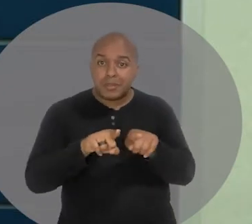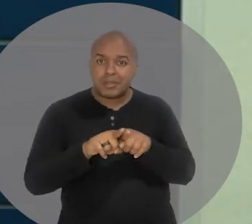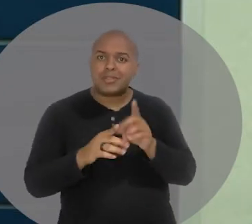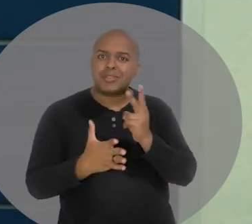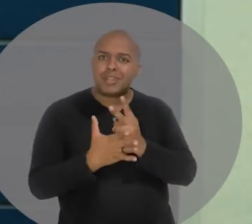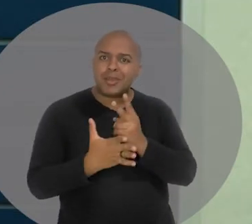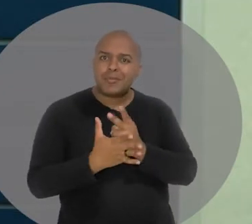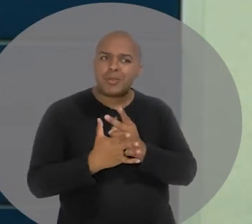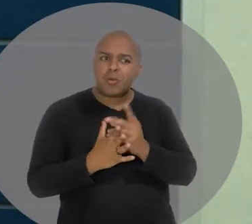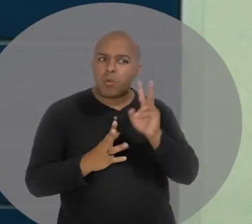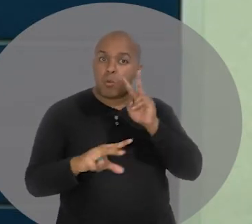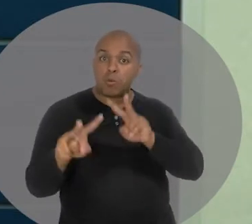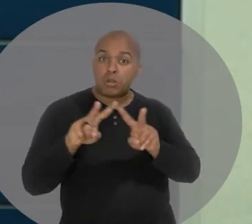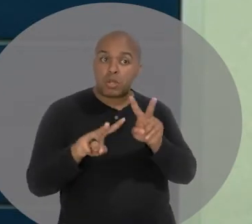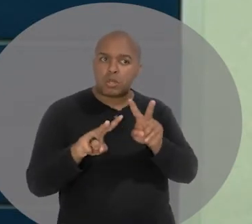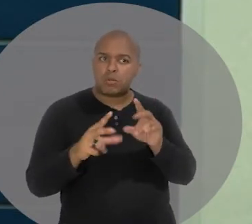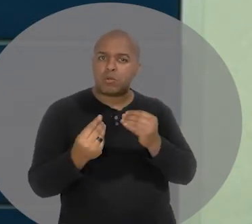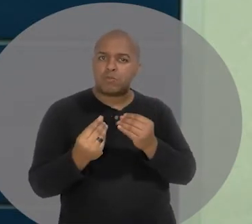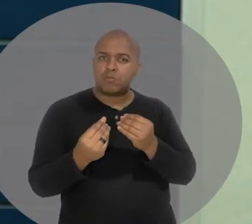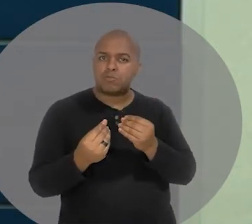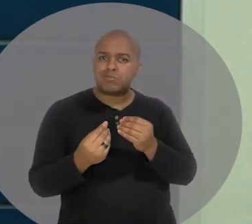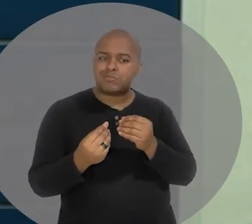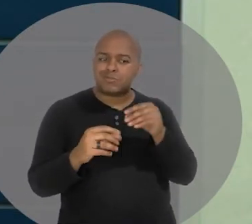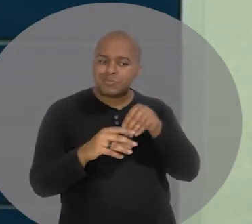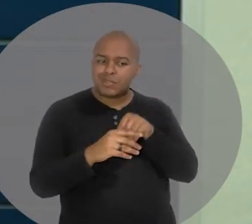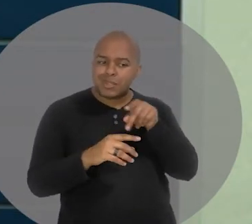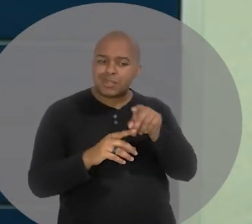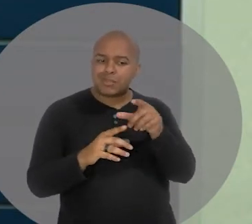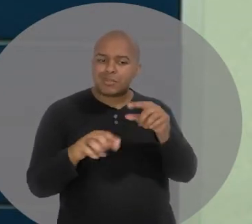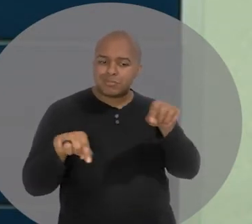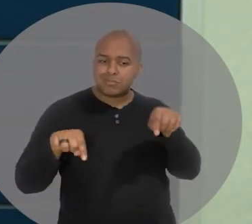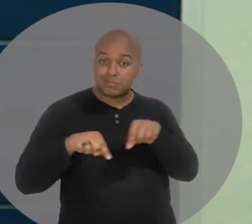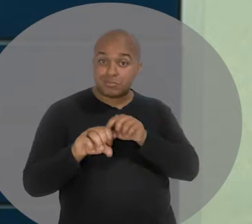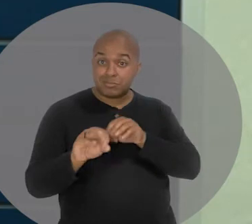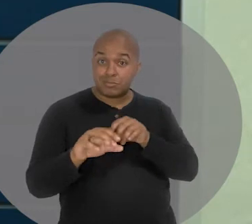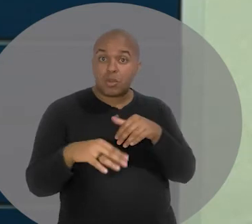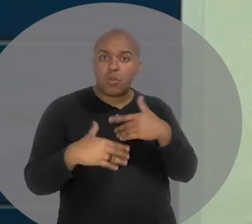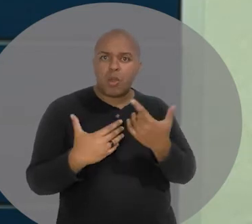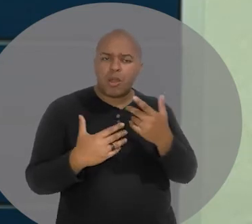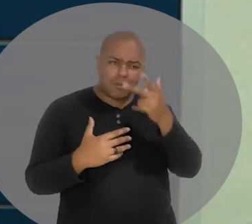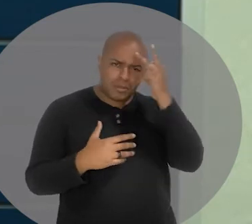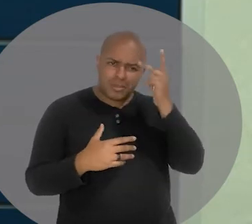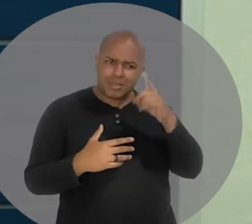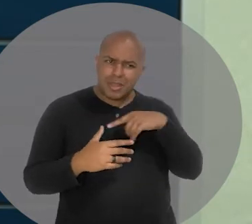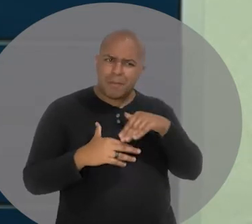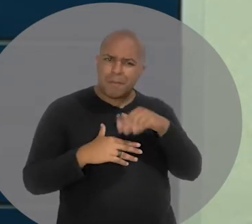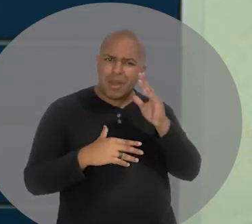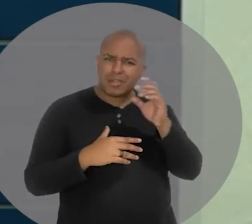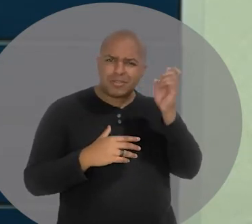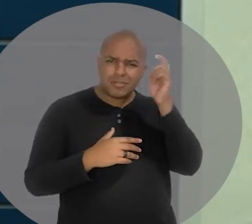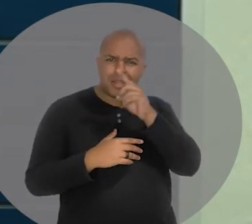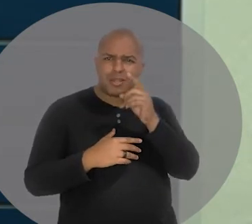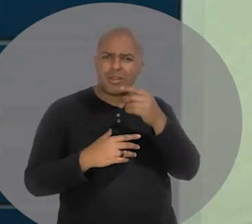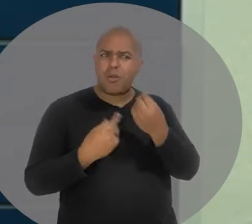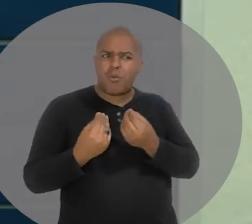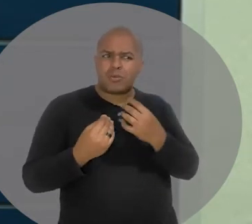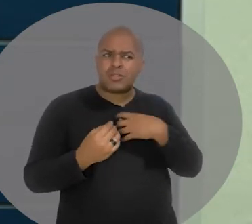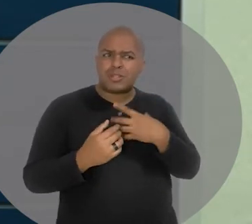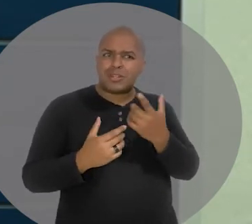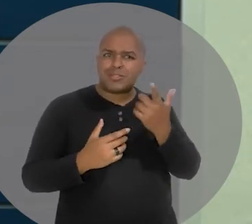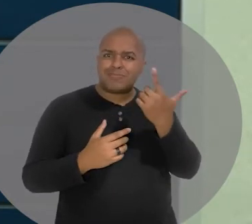com um olhar de, dentro dessa sala de aula, quais são as pessoas que têm mais dificuldade, de que forma a gente